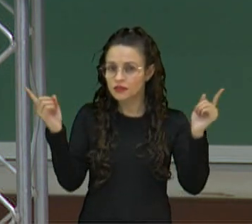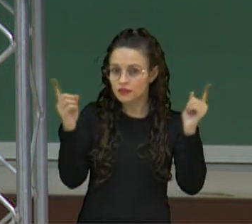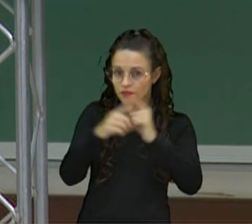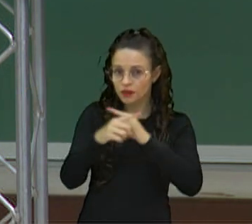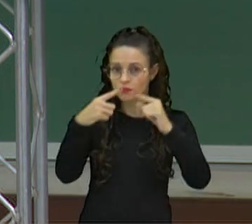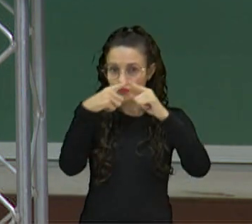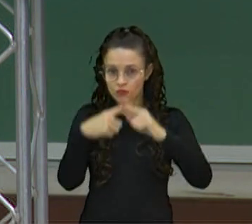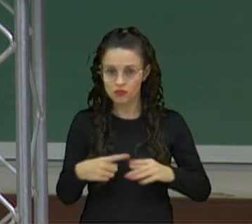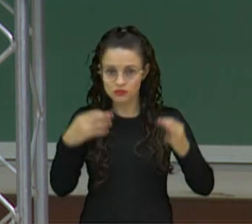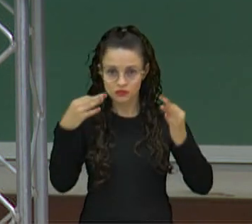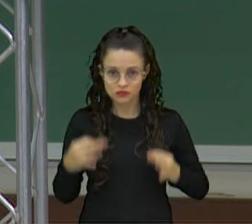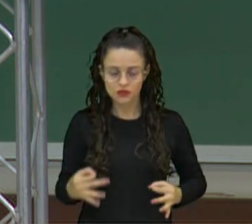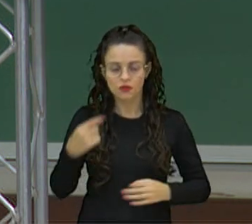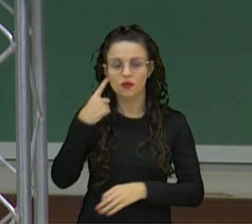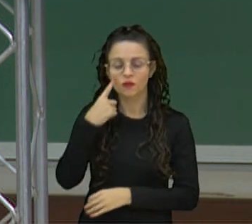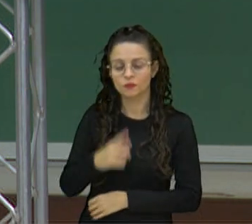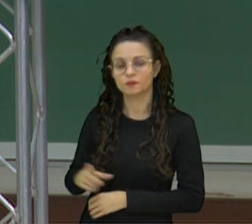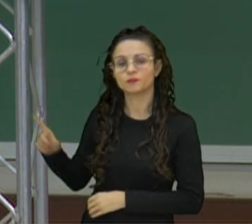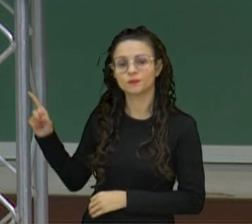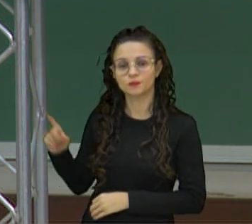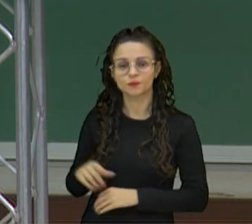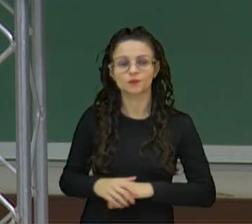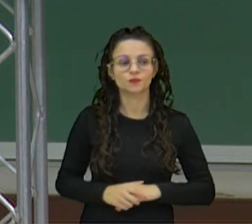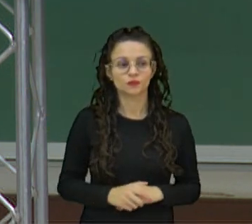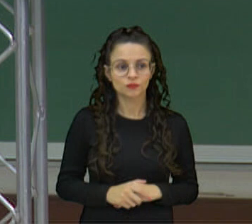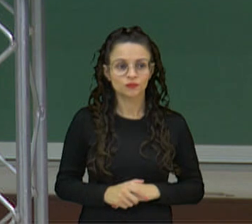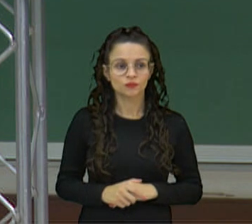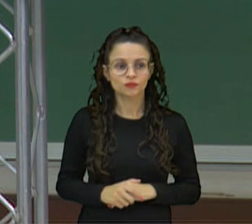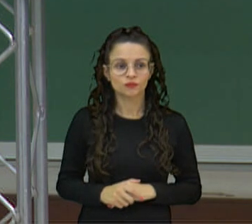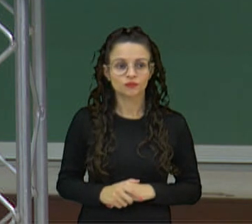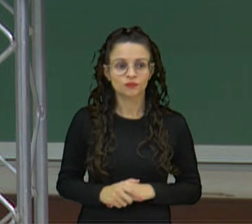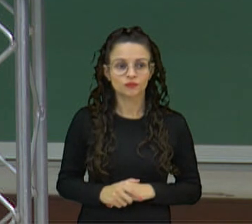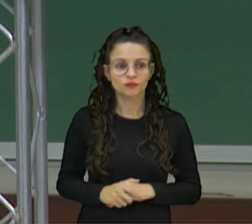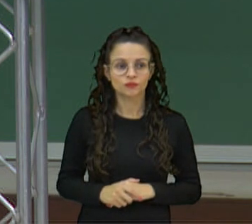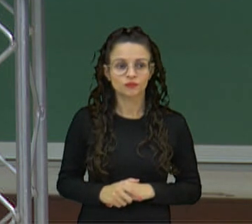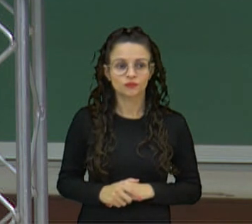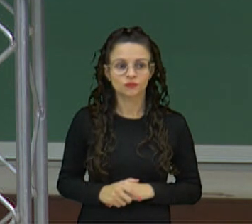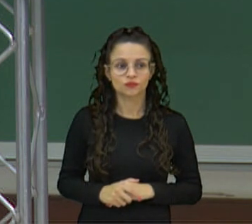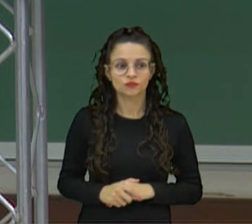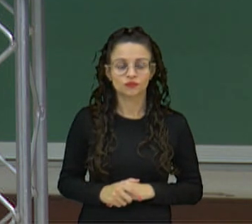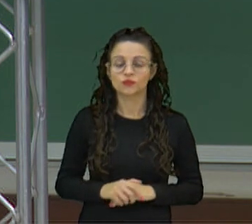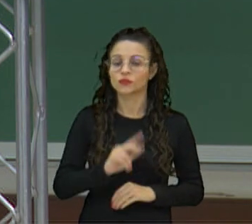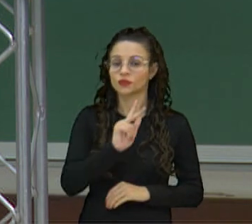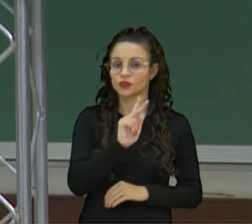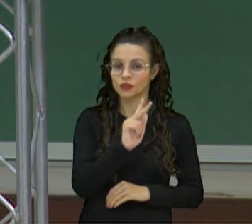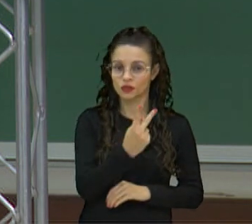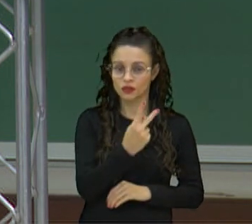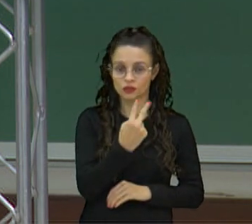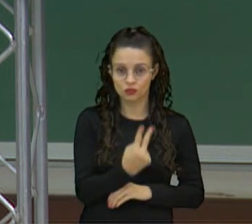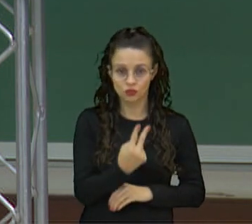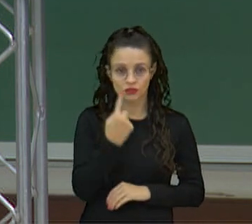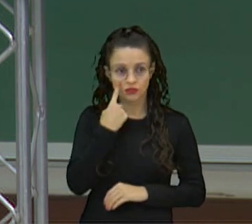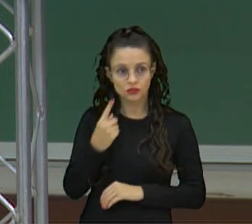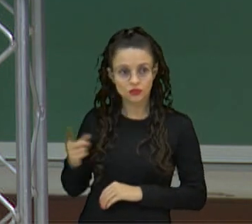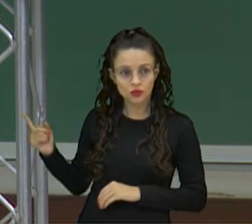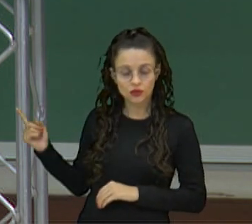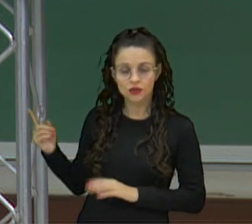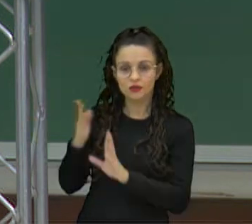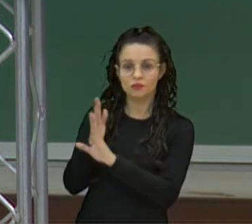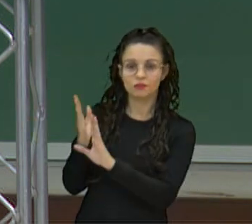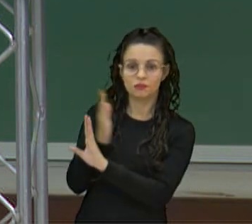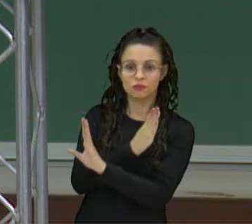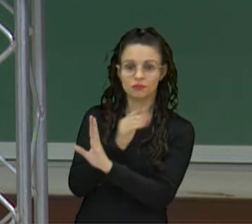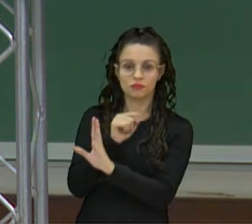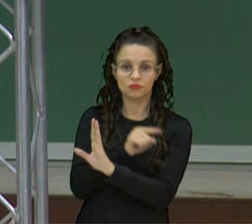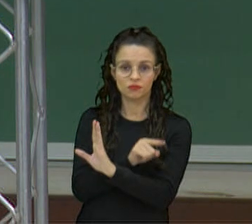e multiplicar estão corretos. Então, o gás hidrogênio H2 aqui no lado dos reagentes